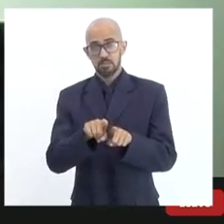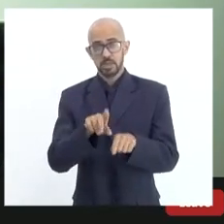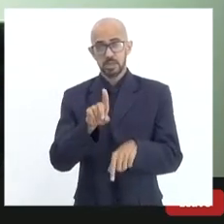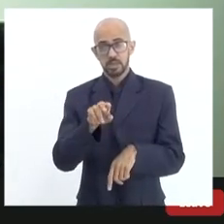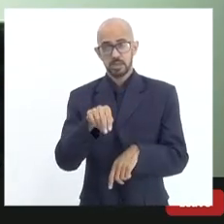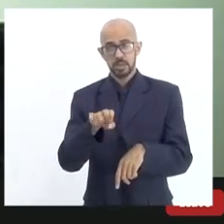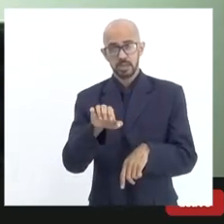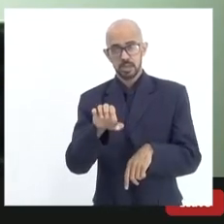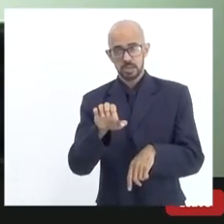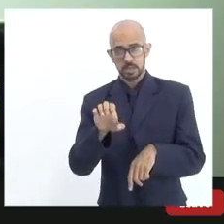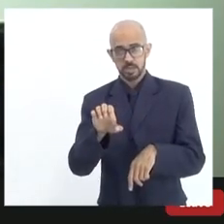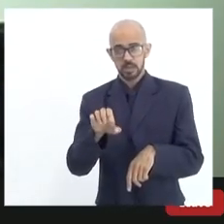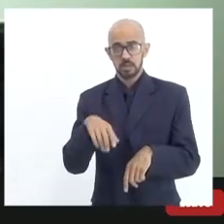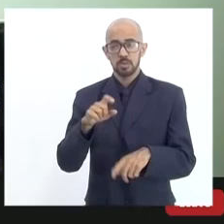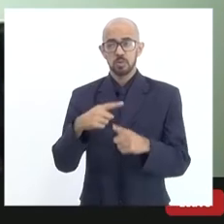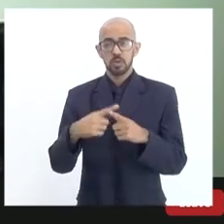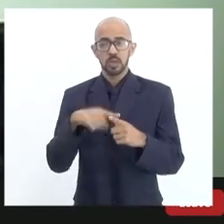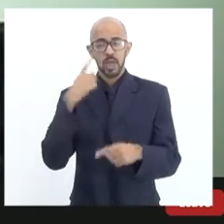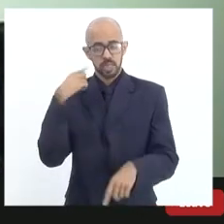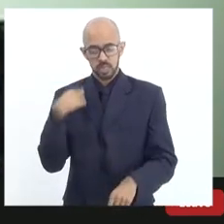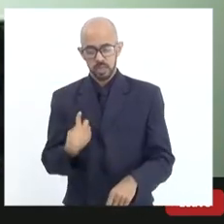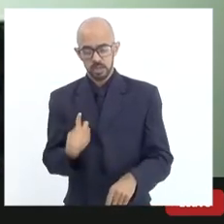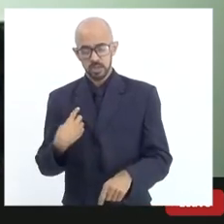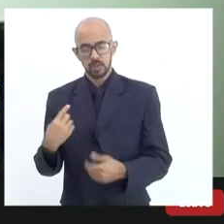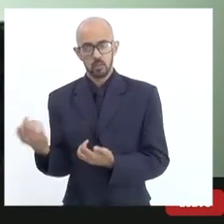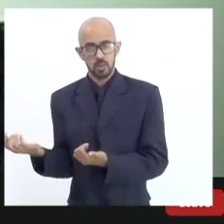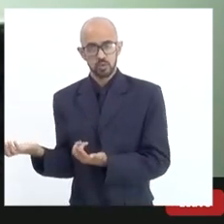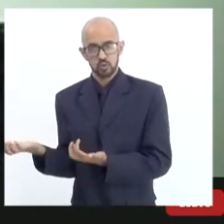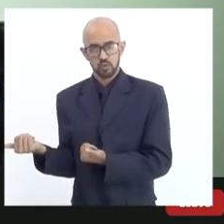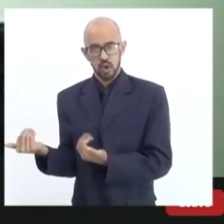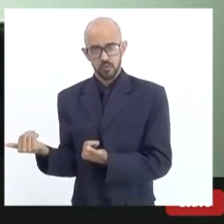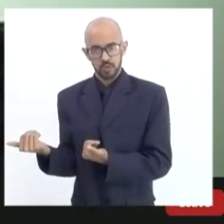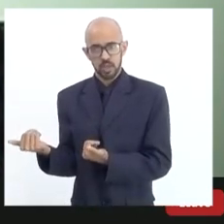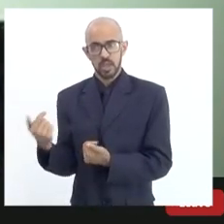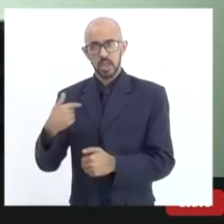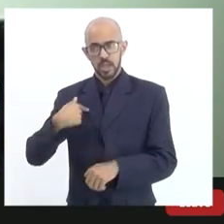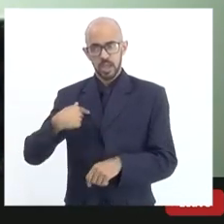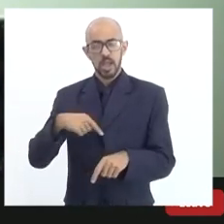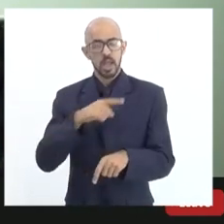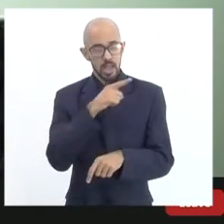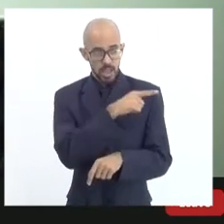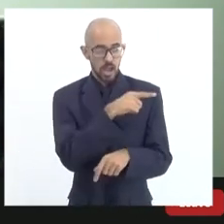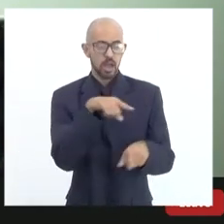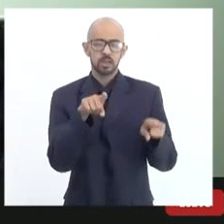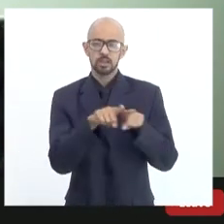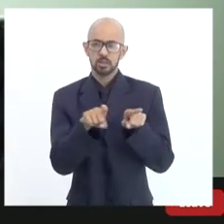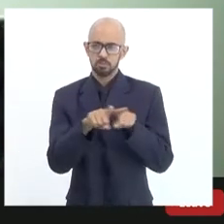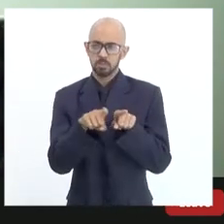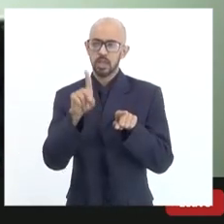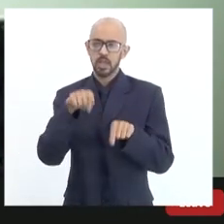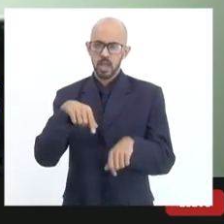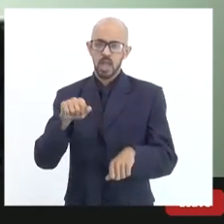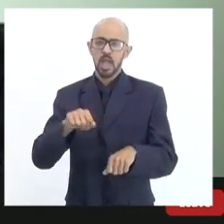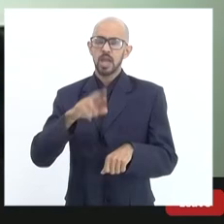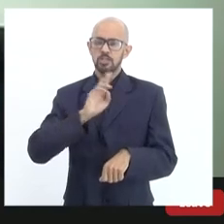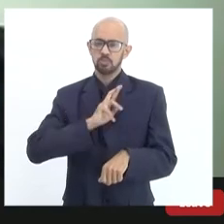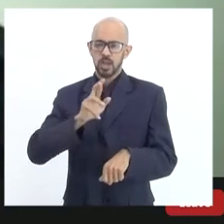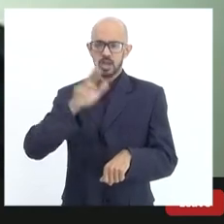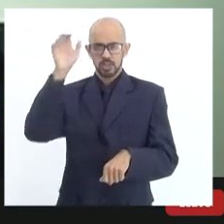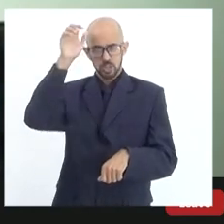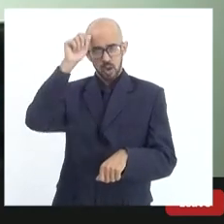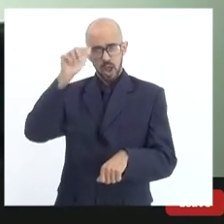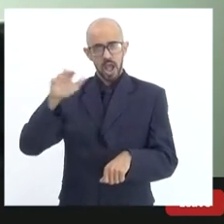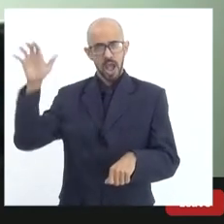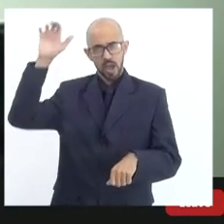Dani Monteiro, na sua juventude, ela professa, sim, a religião de matriz africana. Em